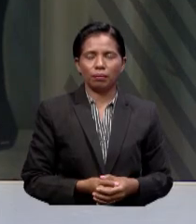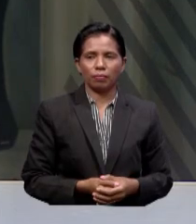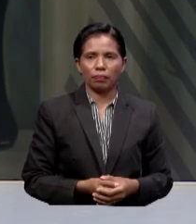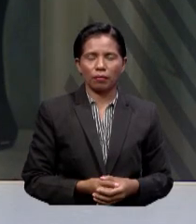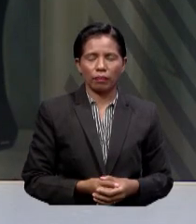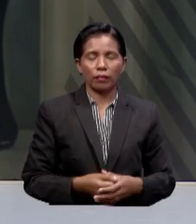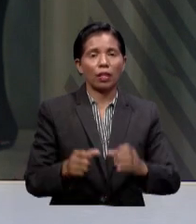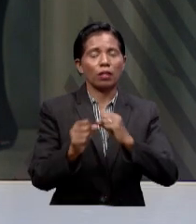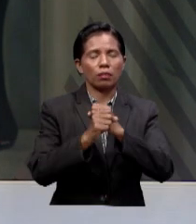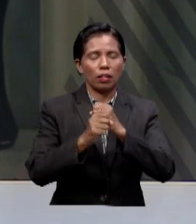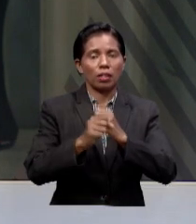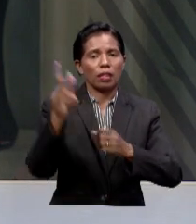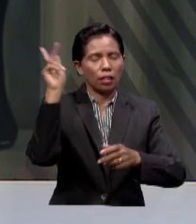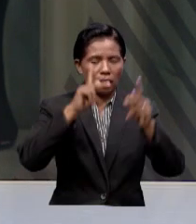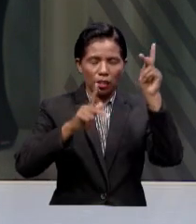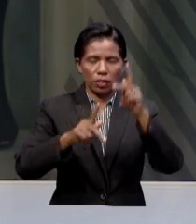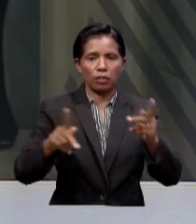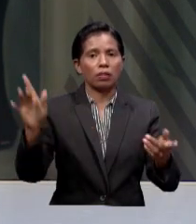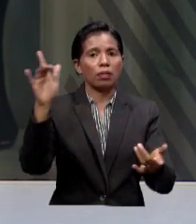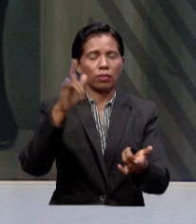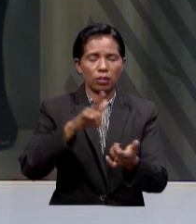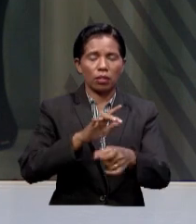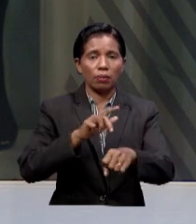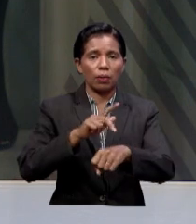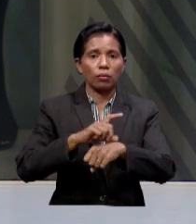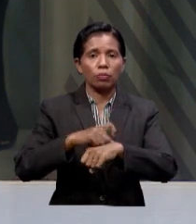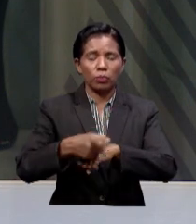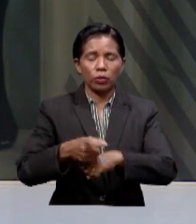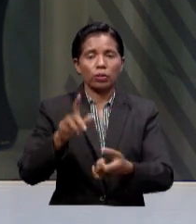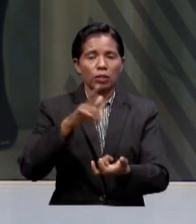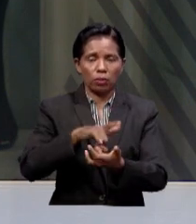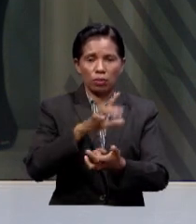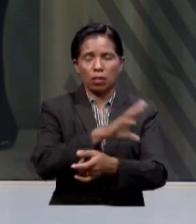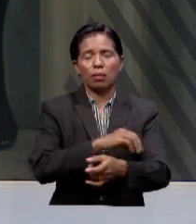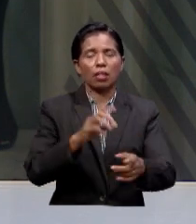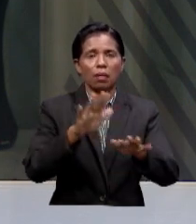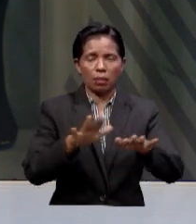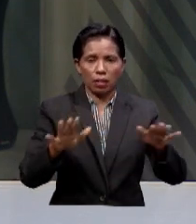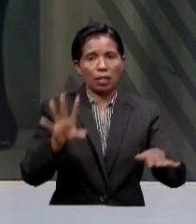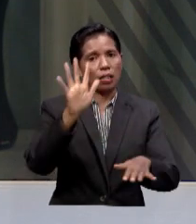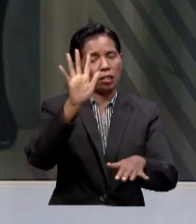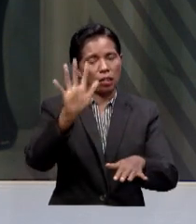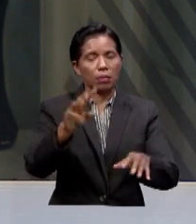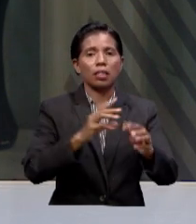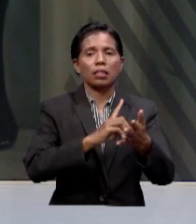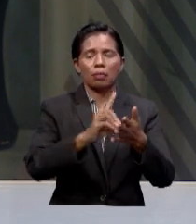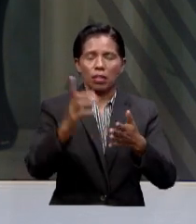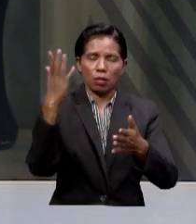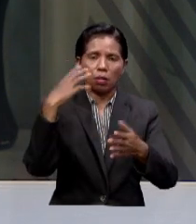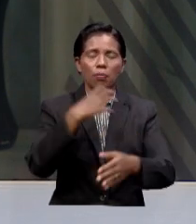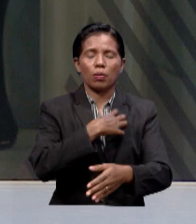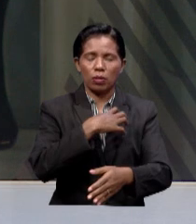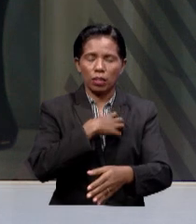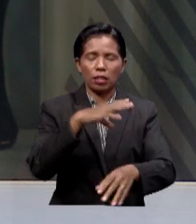Suspeito caso abuso sexual bala barik minoridade na Lima, nebe acontece ia semana kotuk, polícia detém ona ia